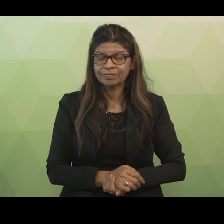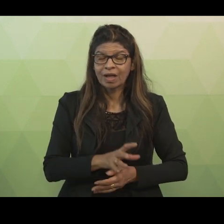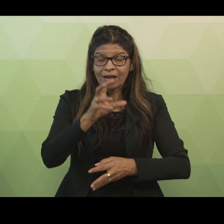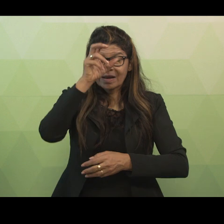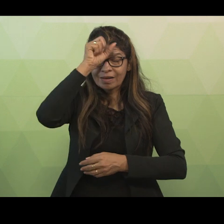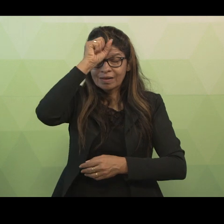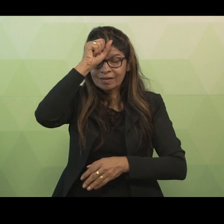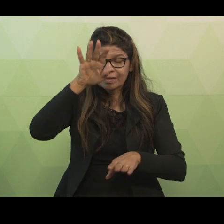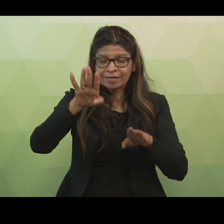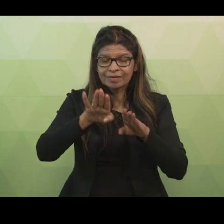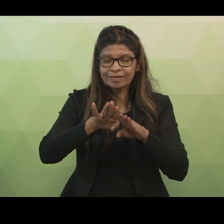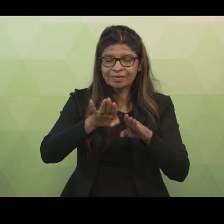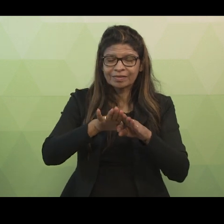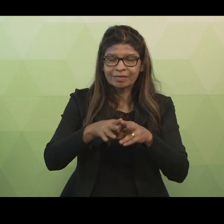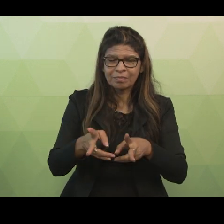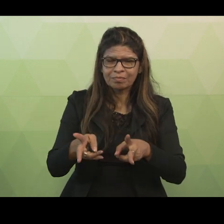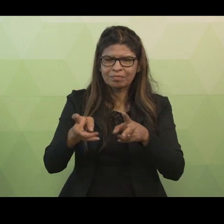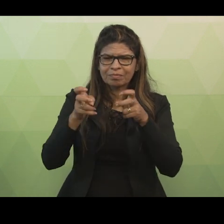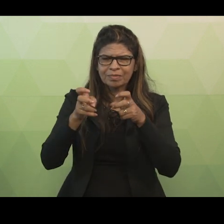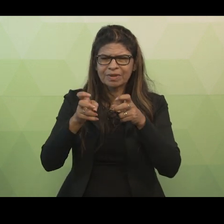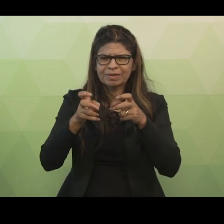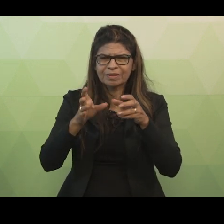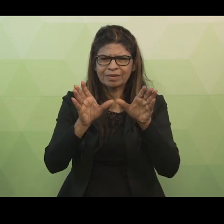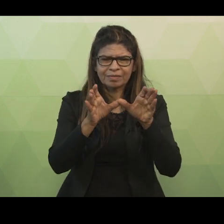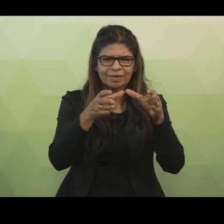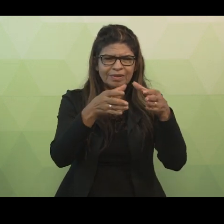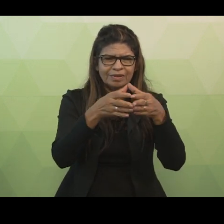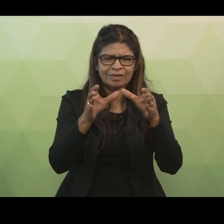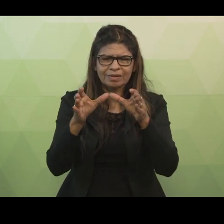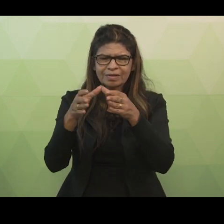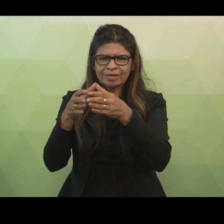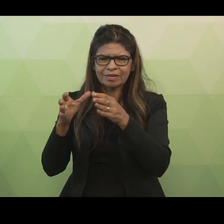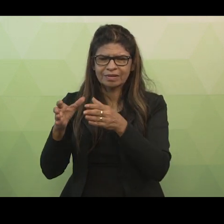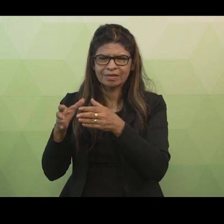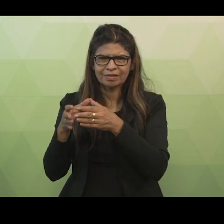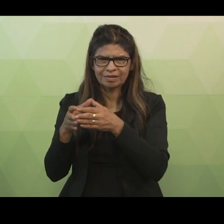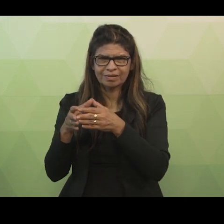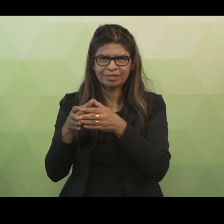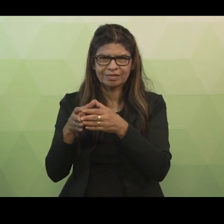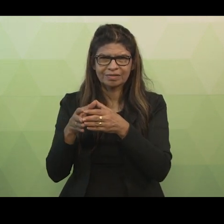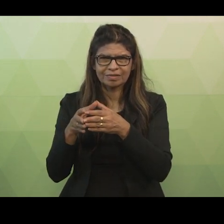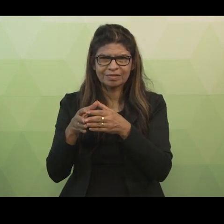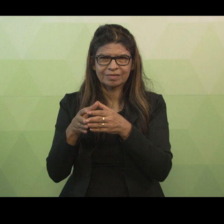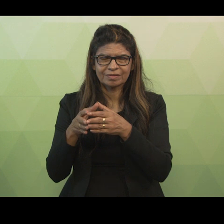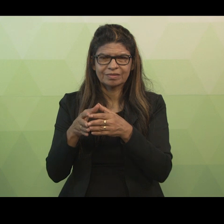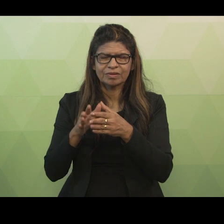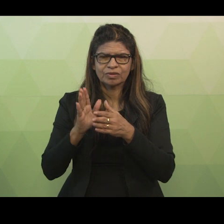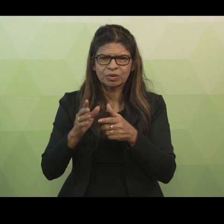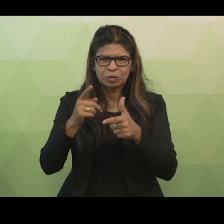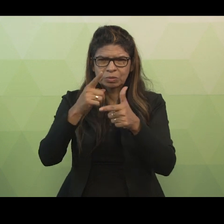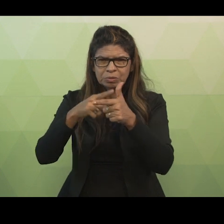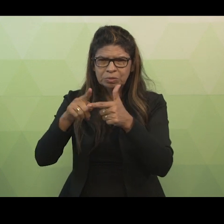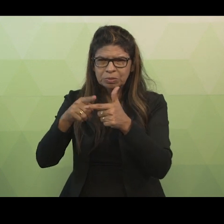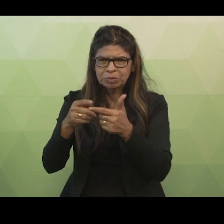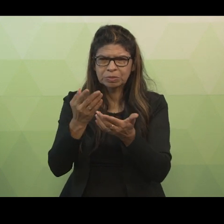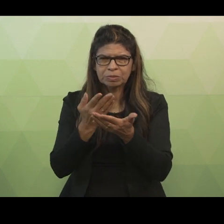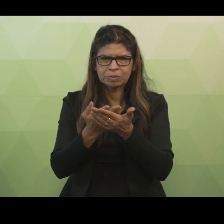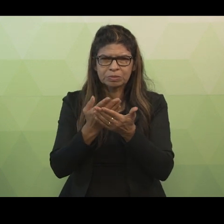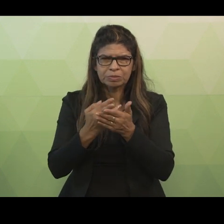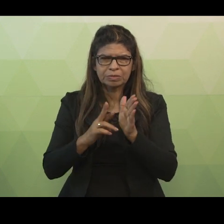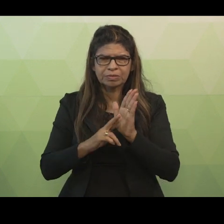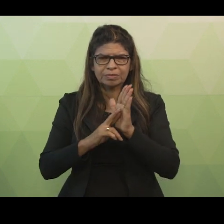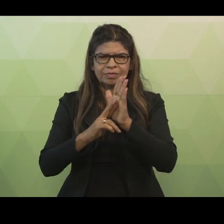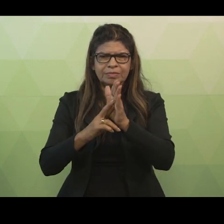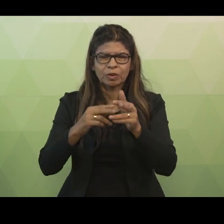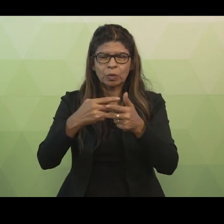uma visita ao seu cliente. Nesta visita, ele deverá conhecer melhor sobre o negócio a ser controlado,